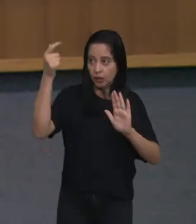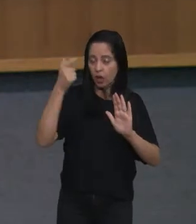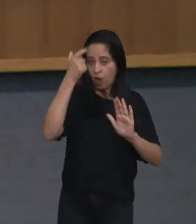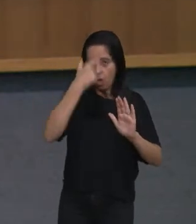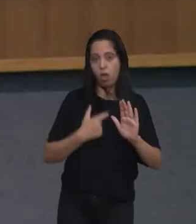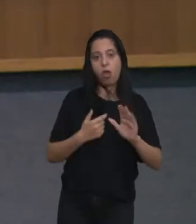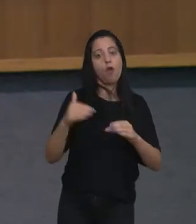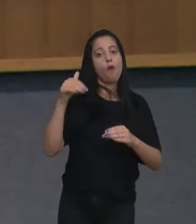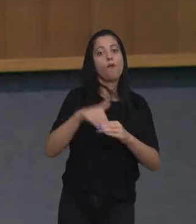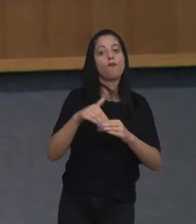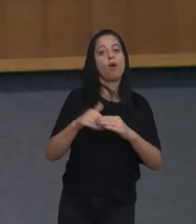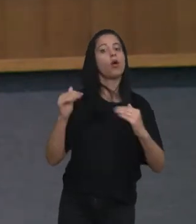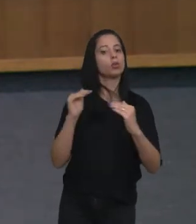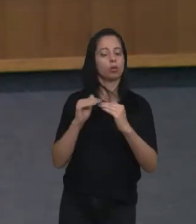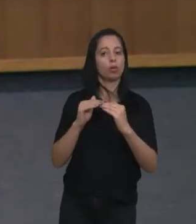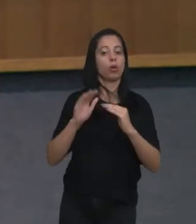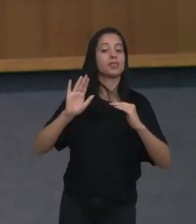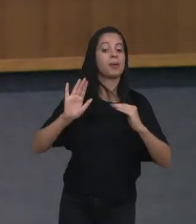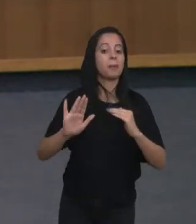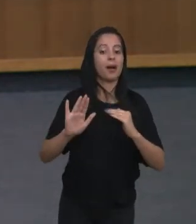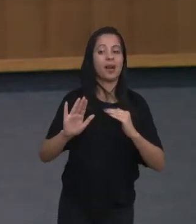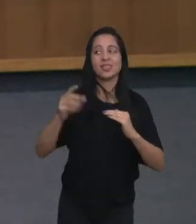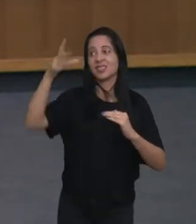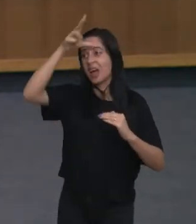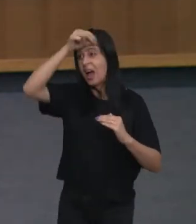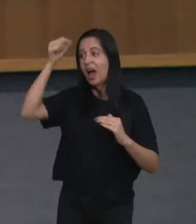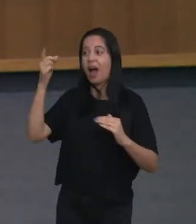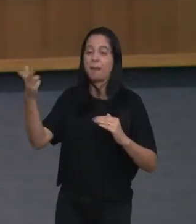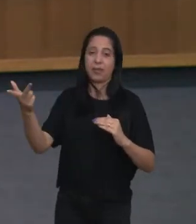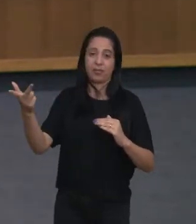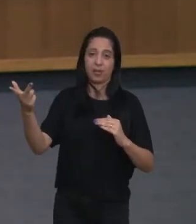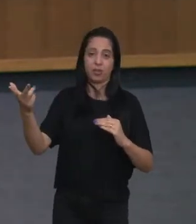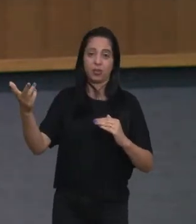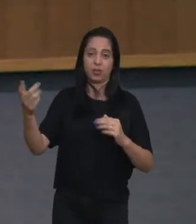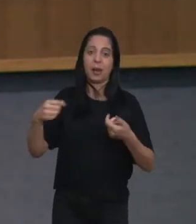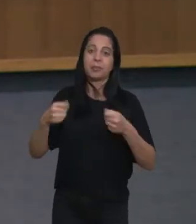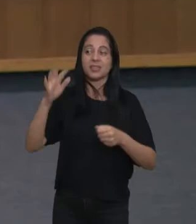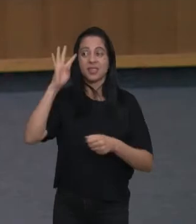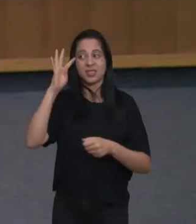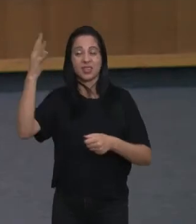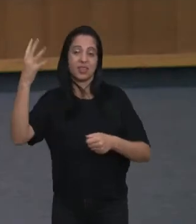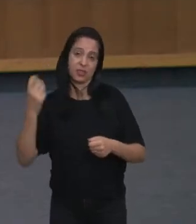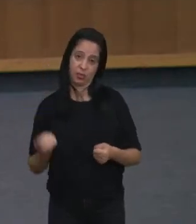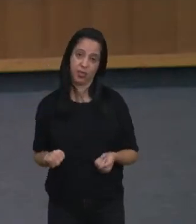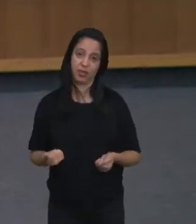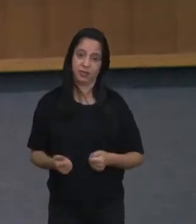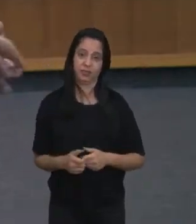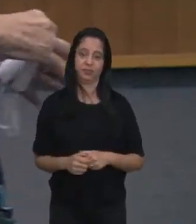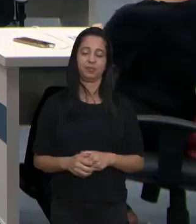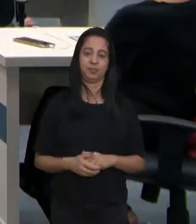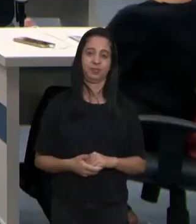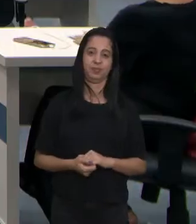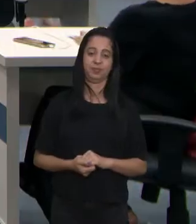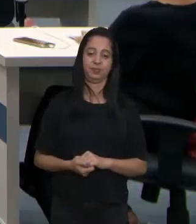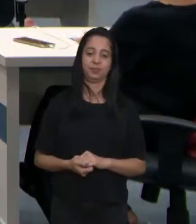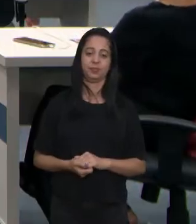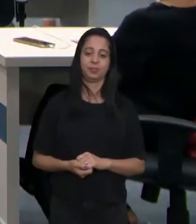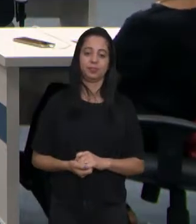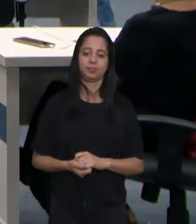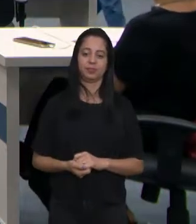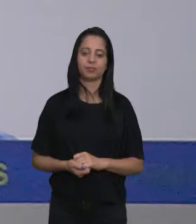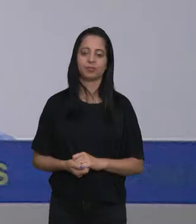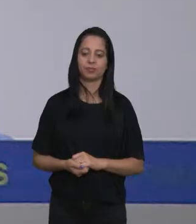favor. Mas, infelizmente, tem que partir do Executivo. Estou aguardando a manifestação dele. Só,